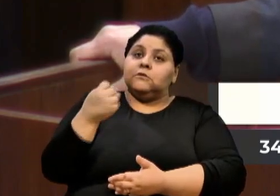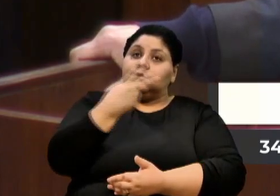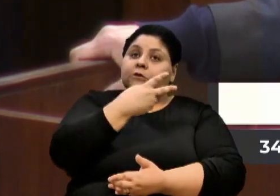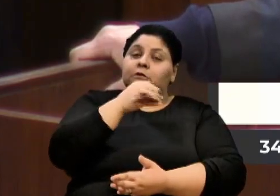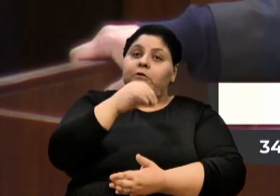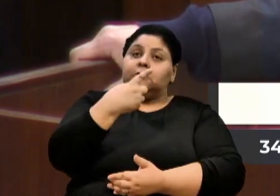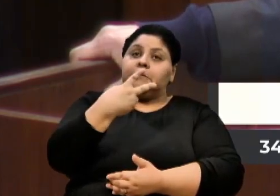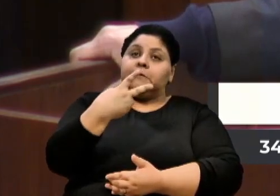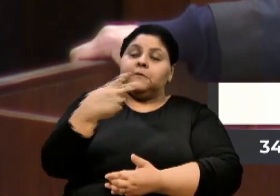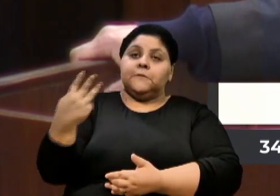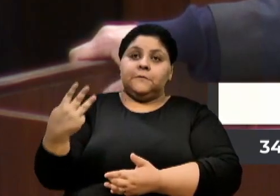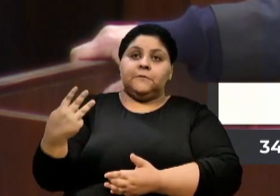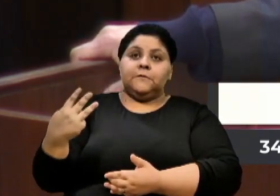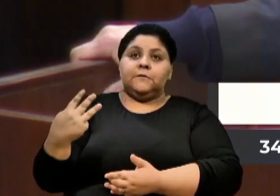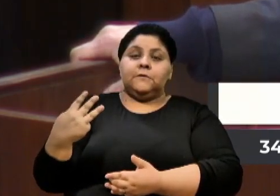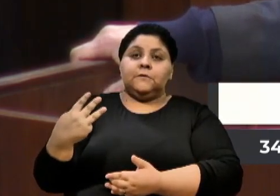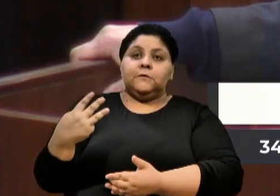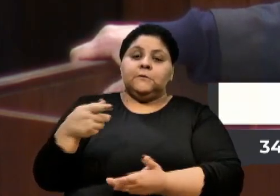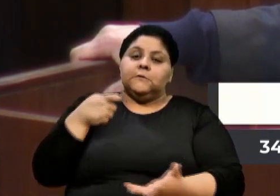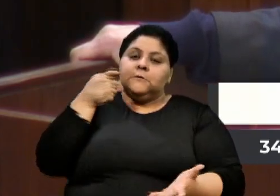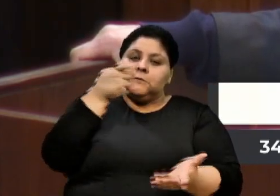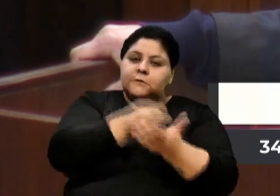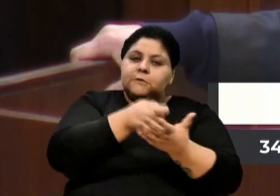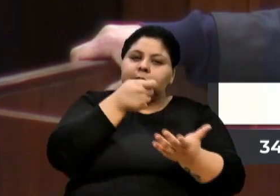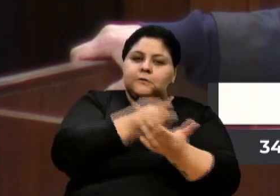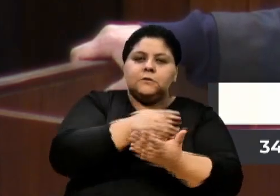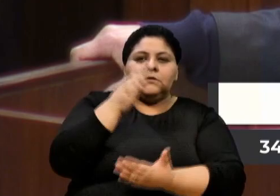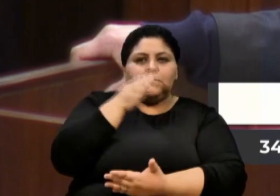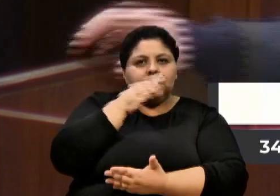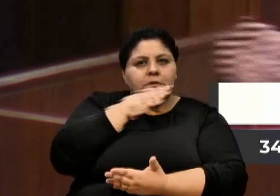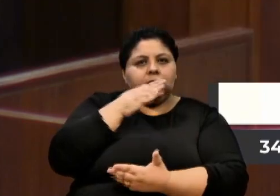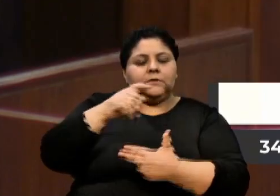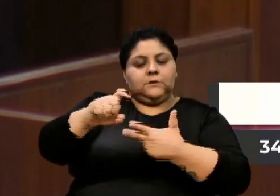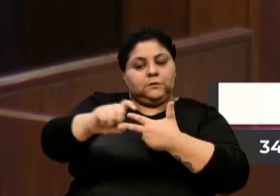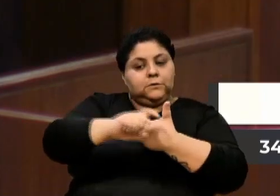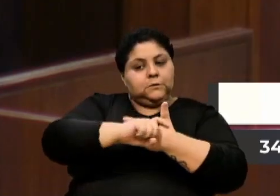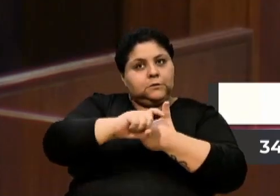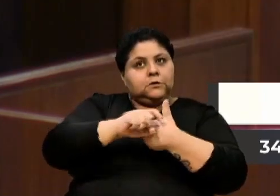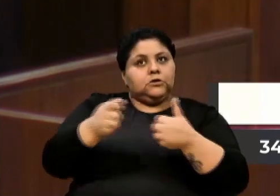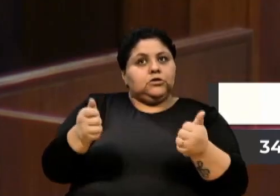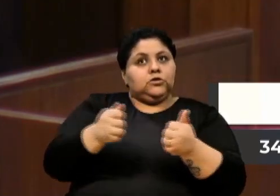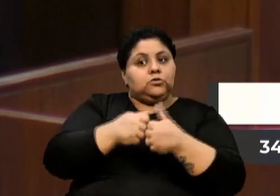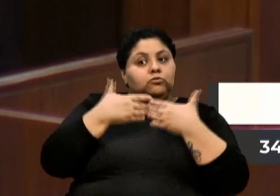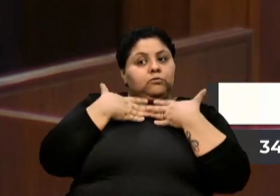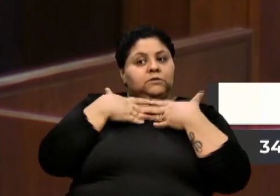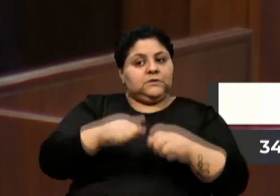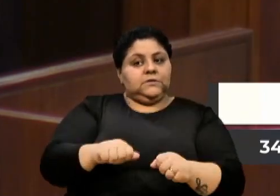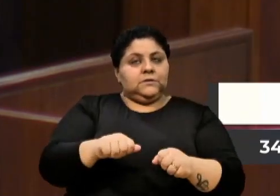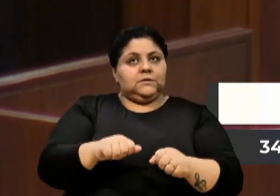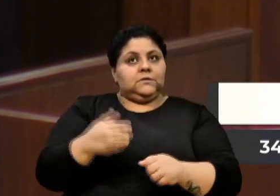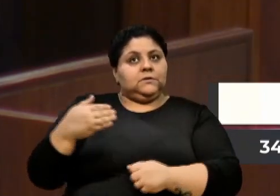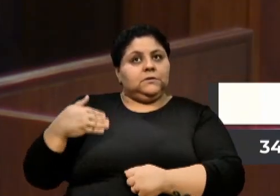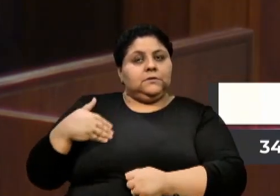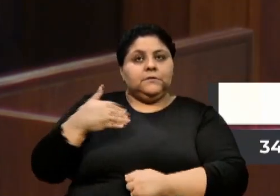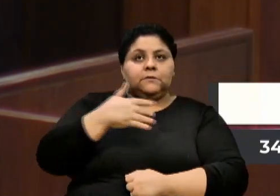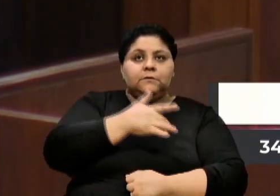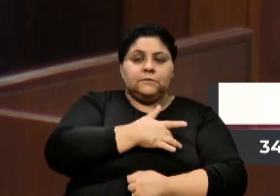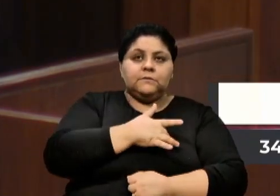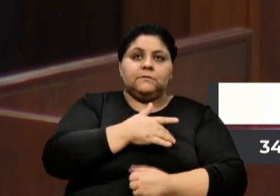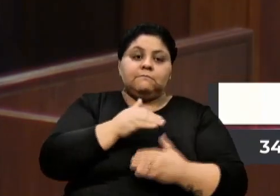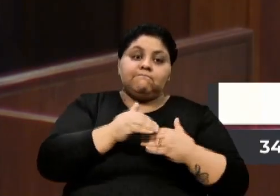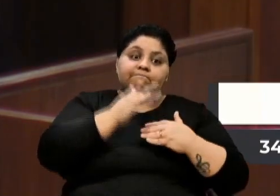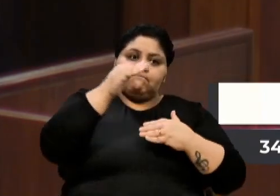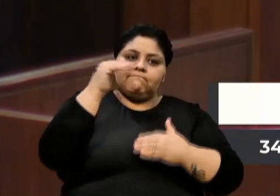2218-2023, cobrando a agilidade do Executivo, junto da Secretaria da Saúde, que, ao mais breve